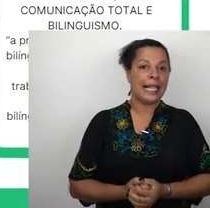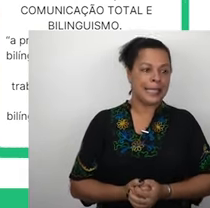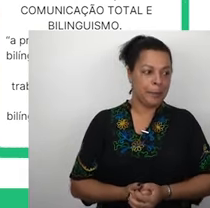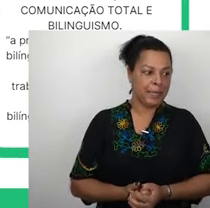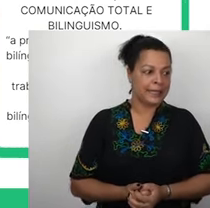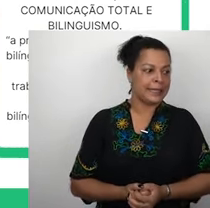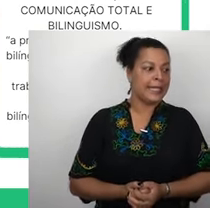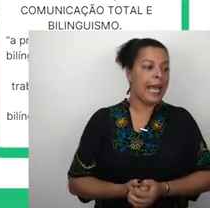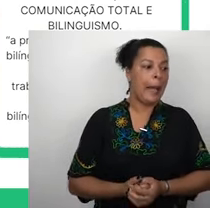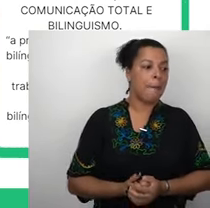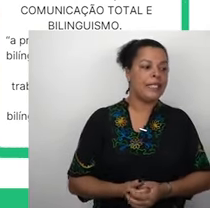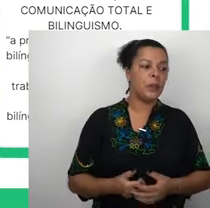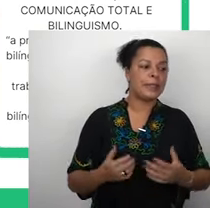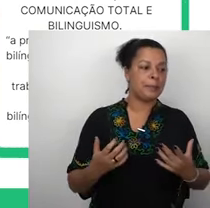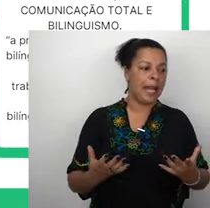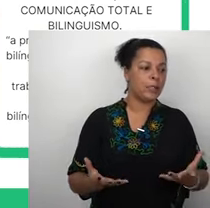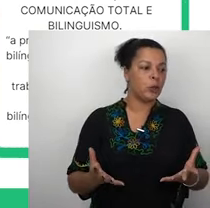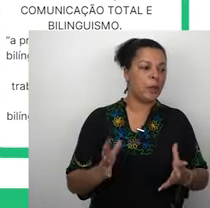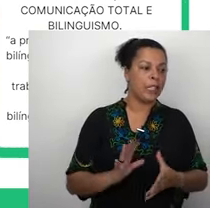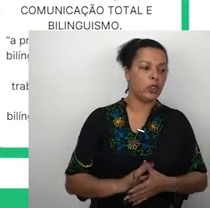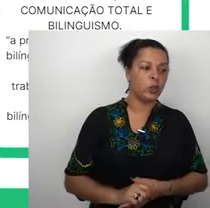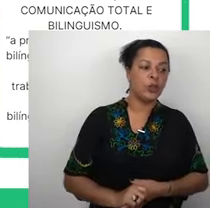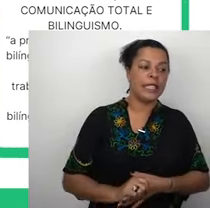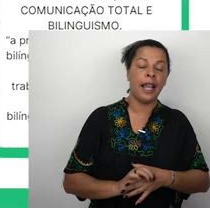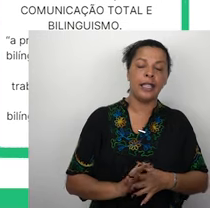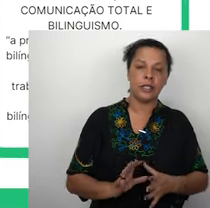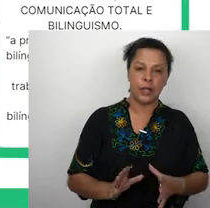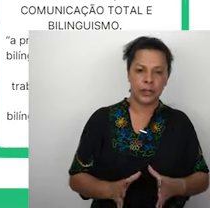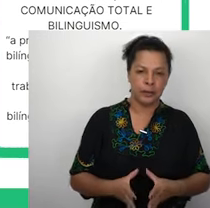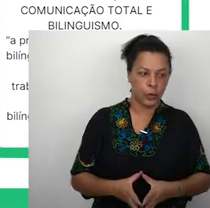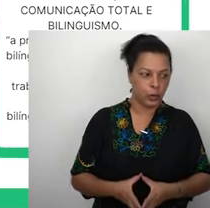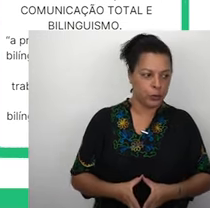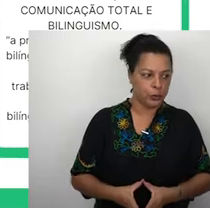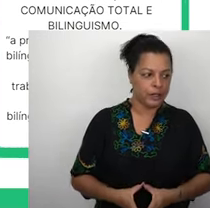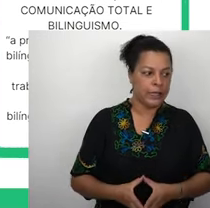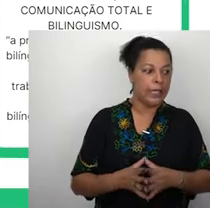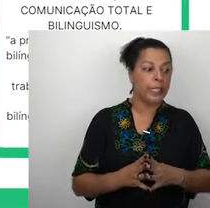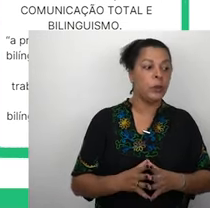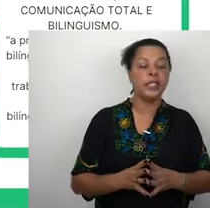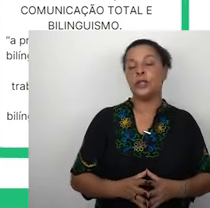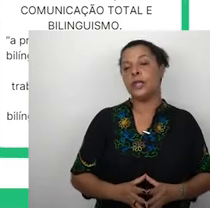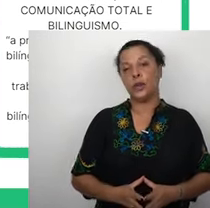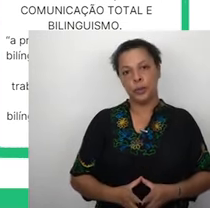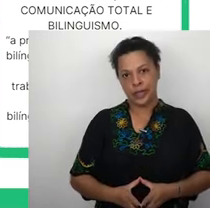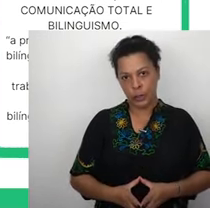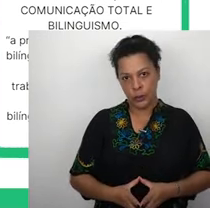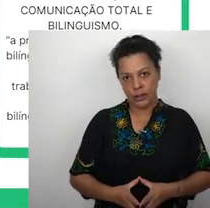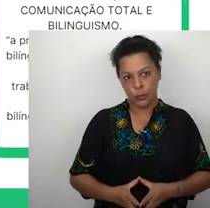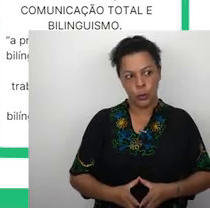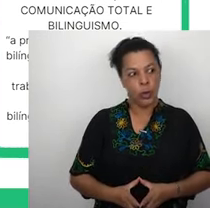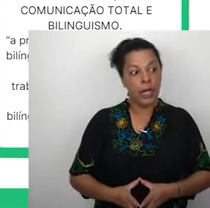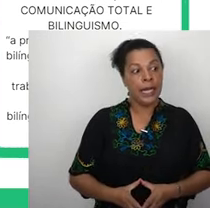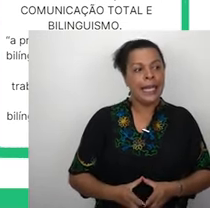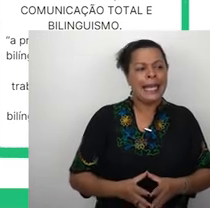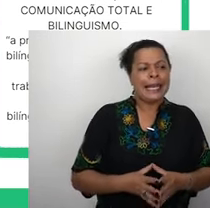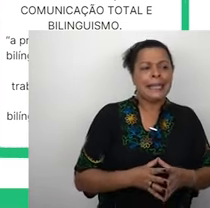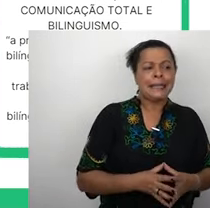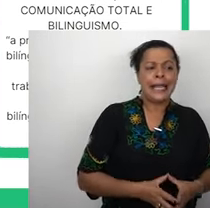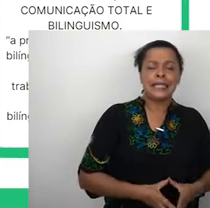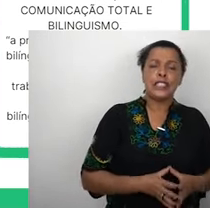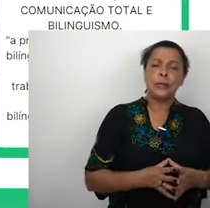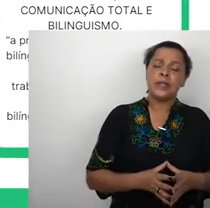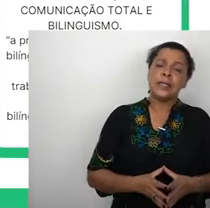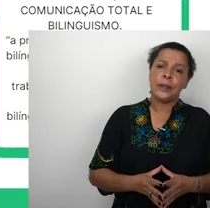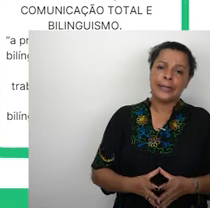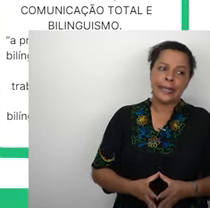os estudos da Libras, abrindo espaço para estudos relacionados à filosofia educacional do bilinguismo.